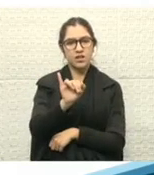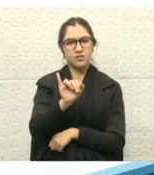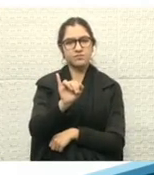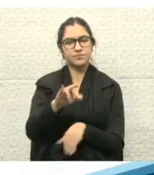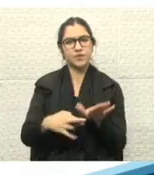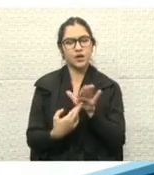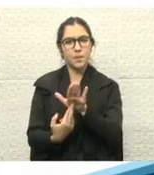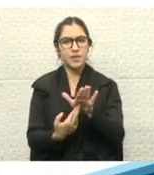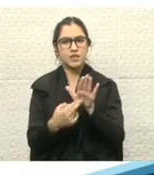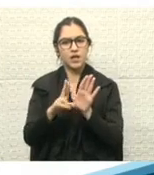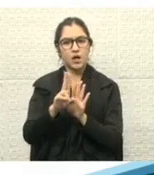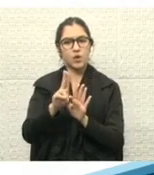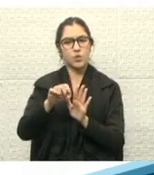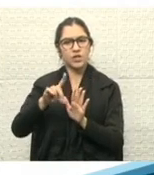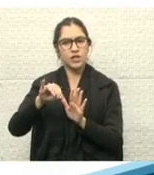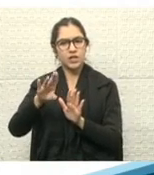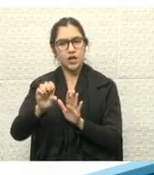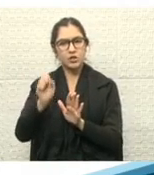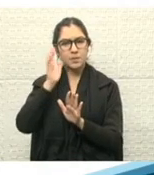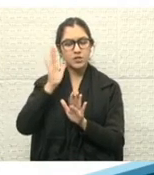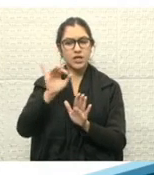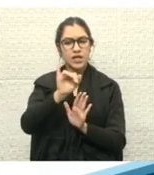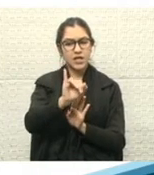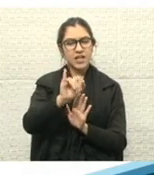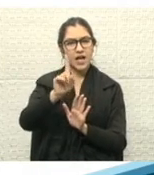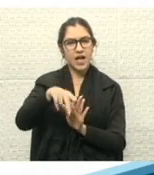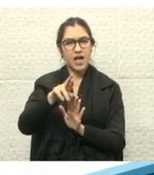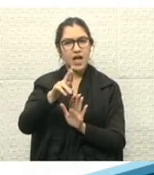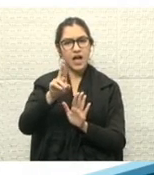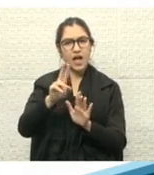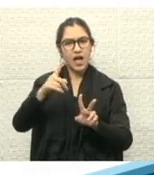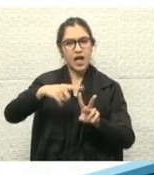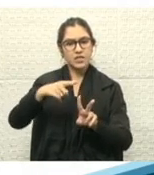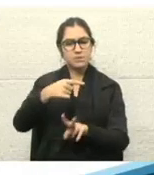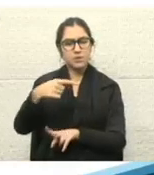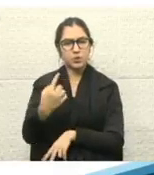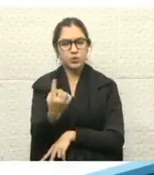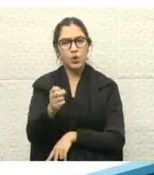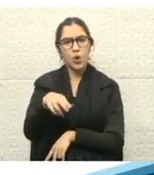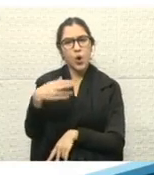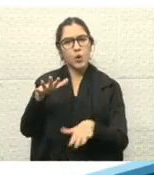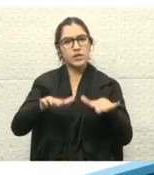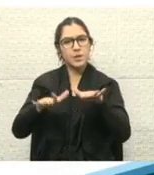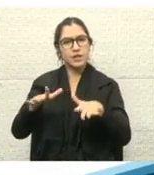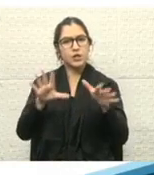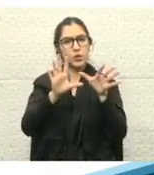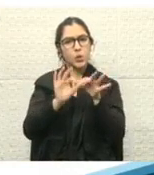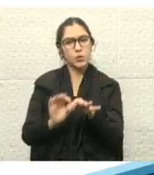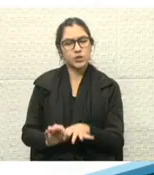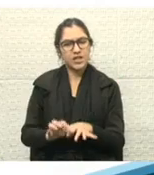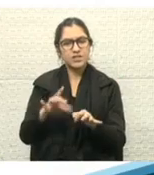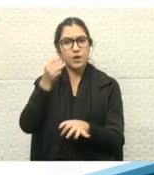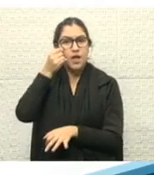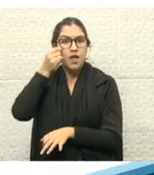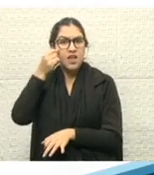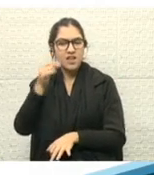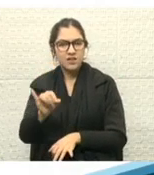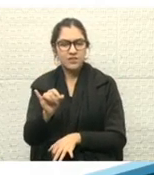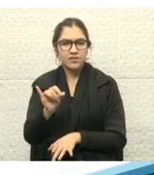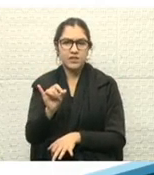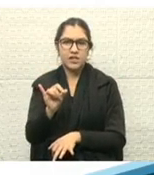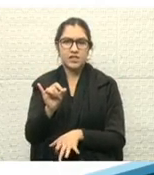para representar a unidade imaginária, então o I sendo essa raiz de menos 1, ou, dependendo do contexto, para evitar